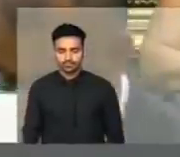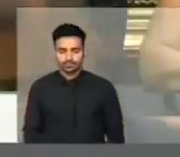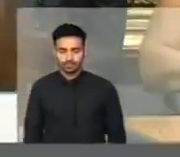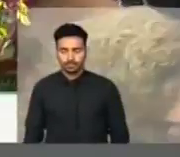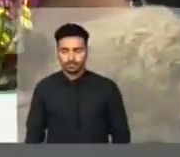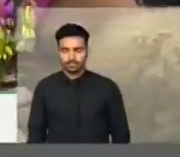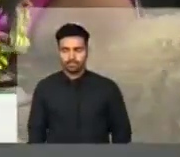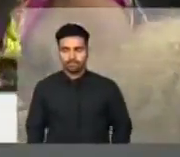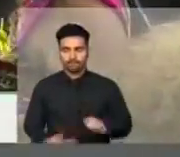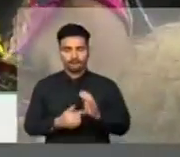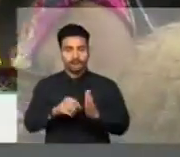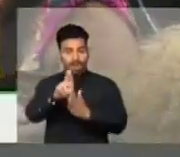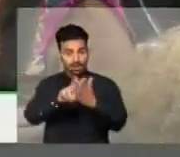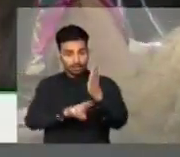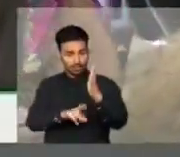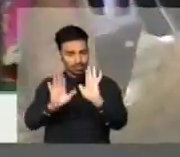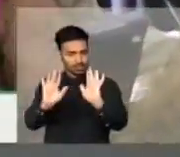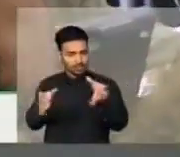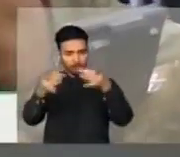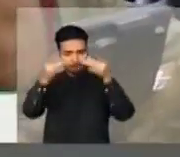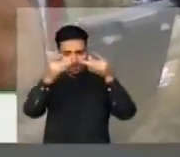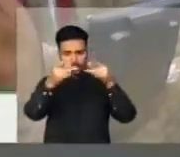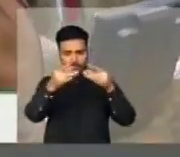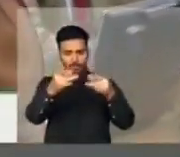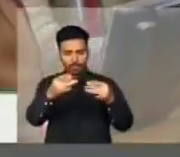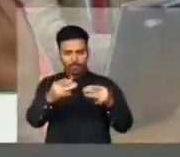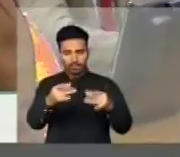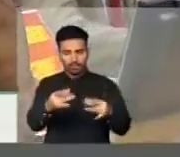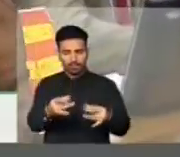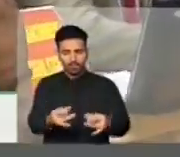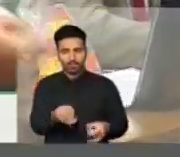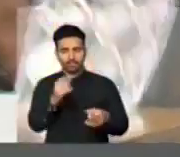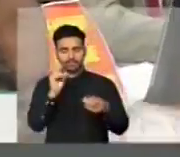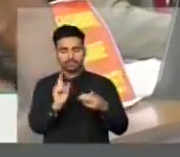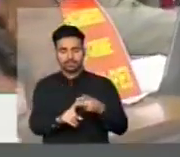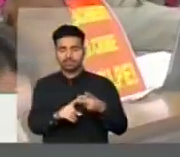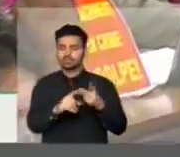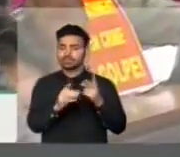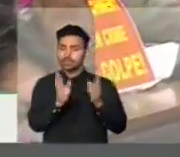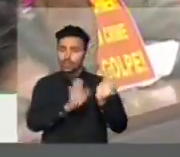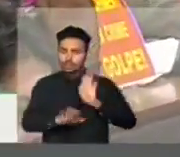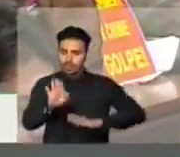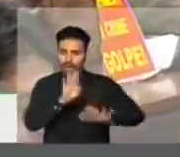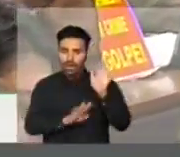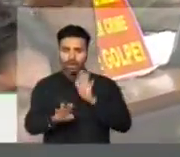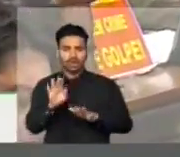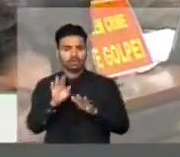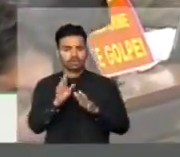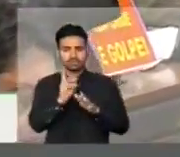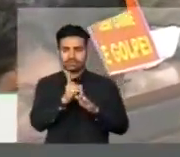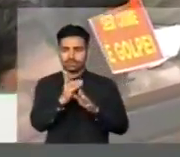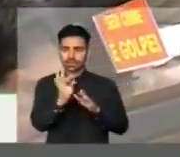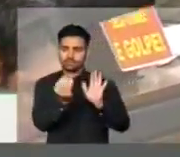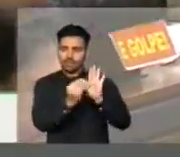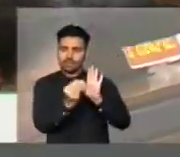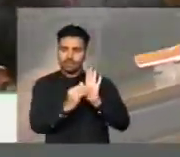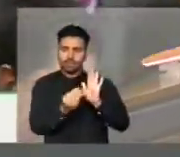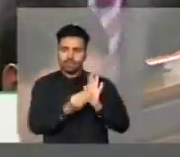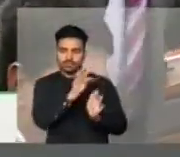O relatório foi minucioso, coerente, sensato, cuidadoso na parte técnica e